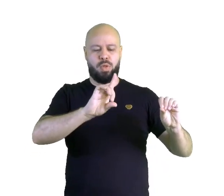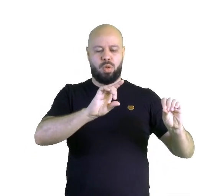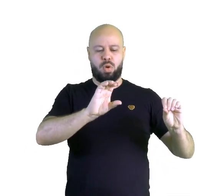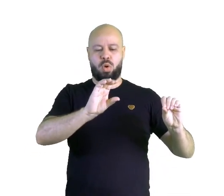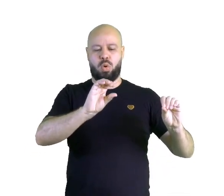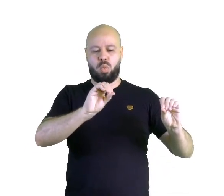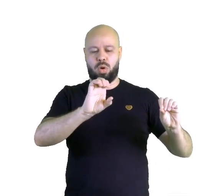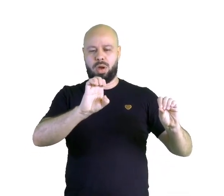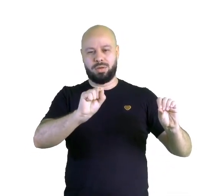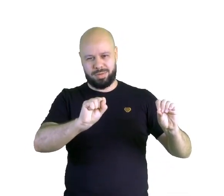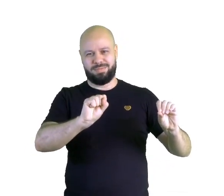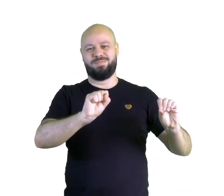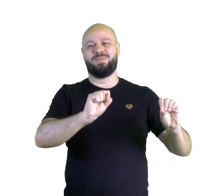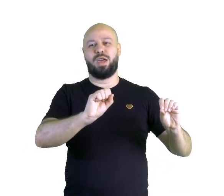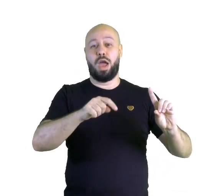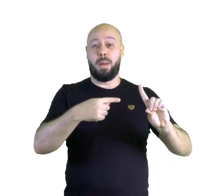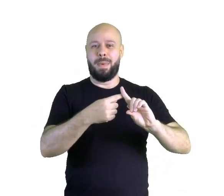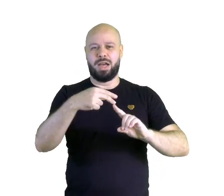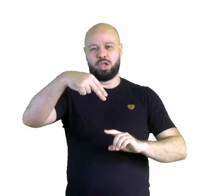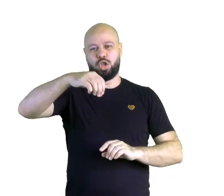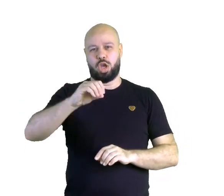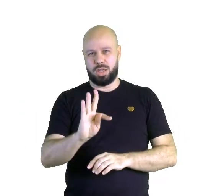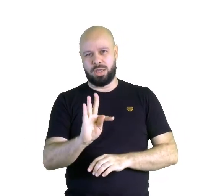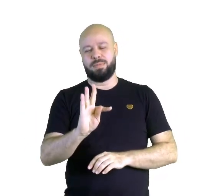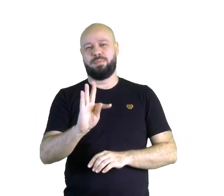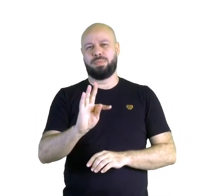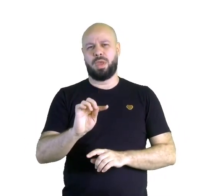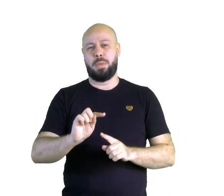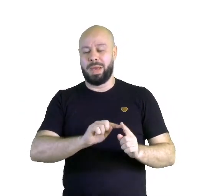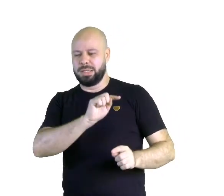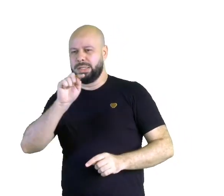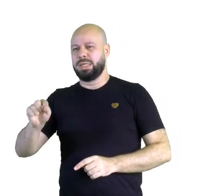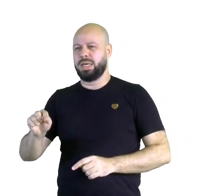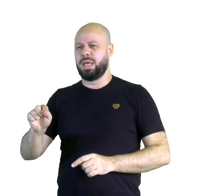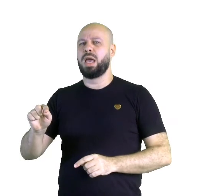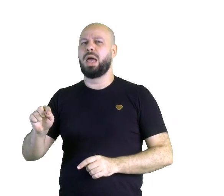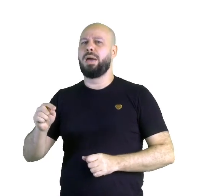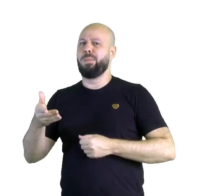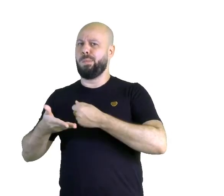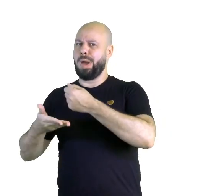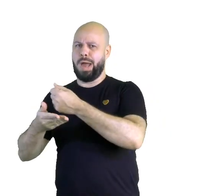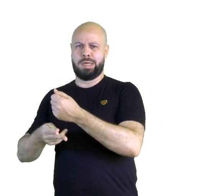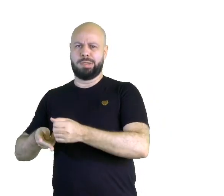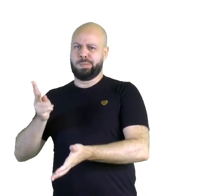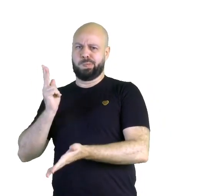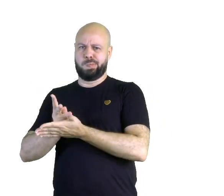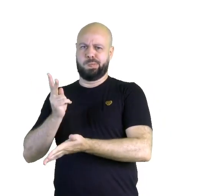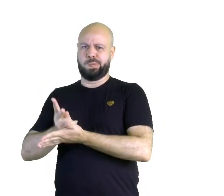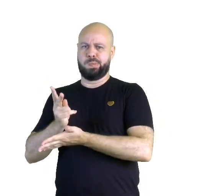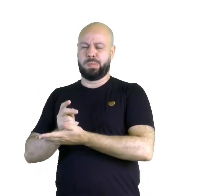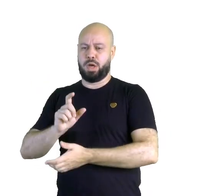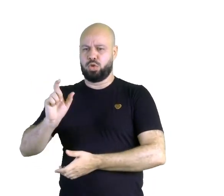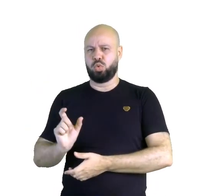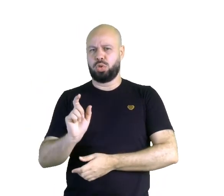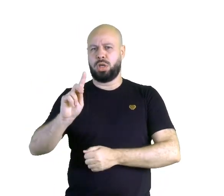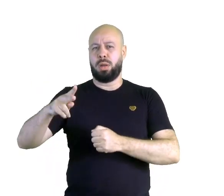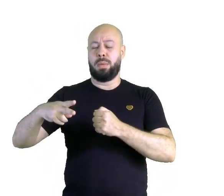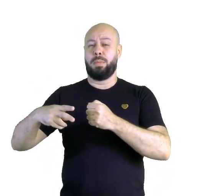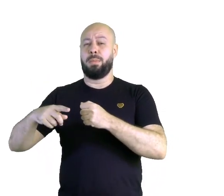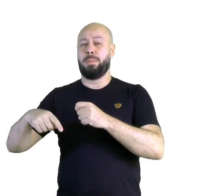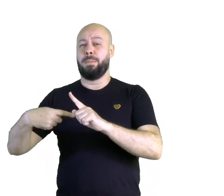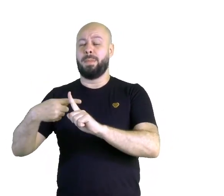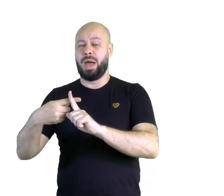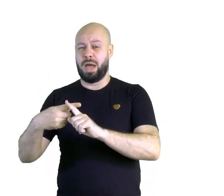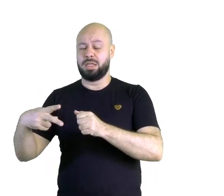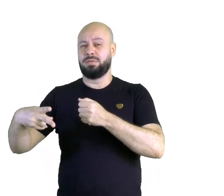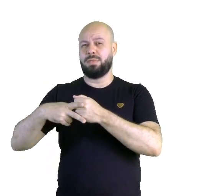mais o not. Já no present continuous, tenho a mesma base de formação. Sujeito mais verbo to be,